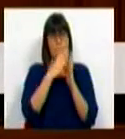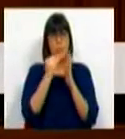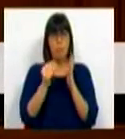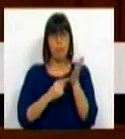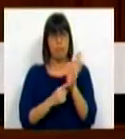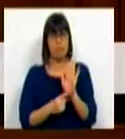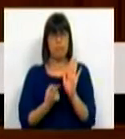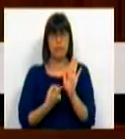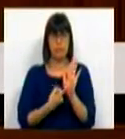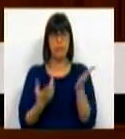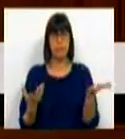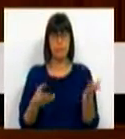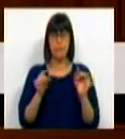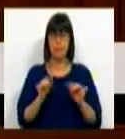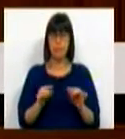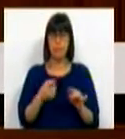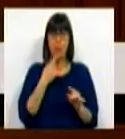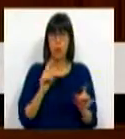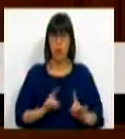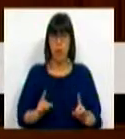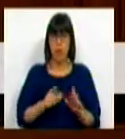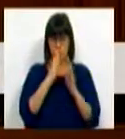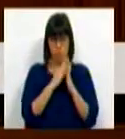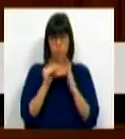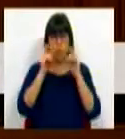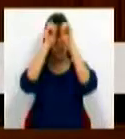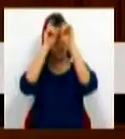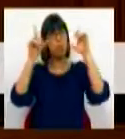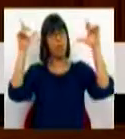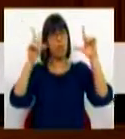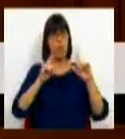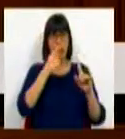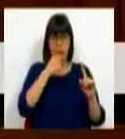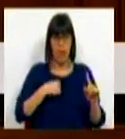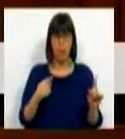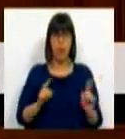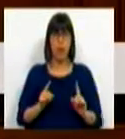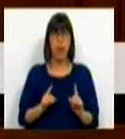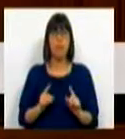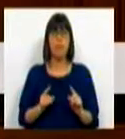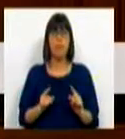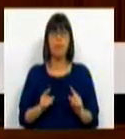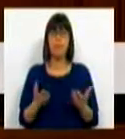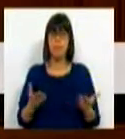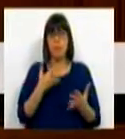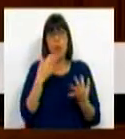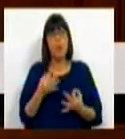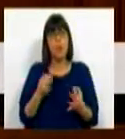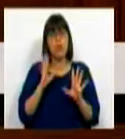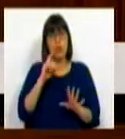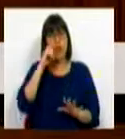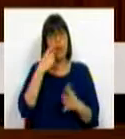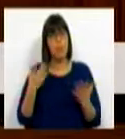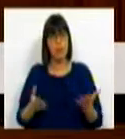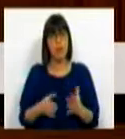referência. E, portanto, isso não quer dizer que o modelo conceptualmente estivesse errado. Aliás, com certeza já